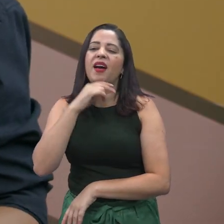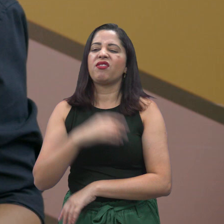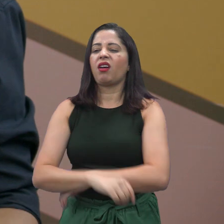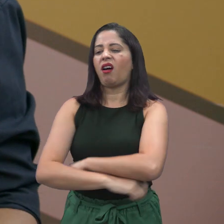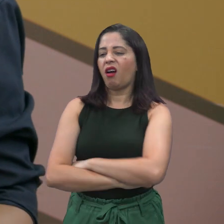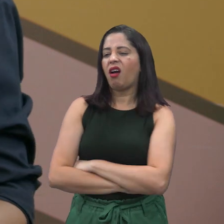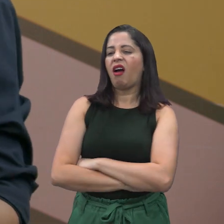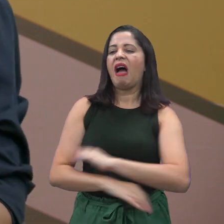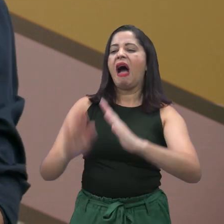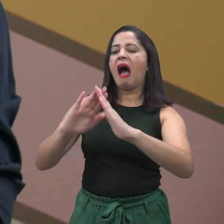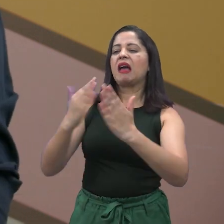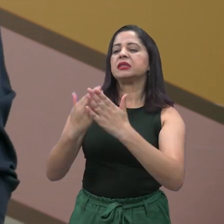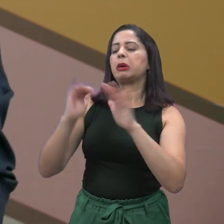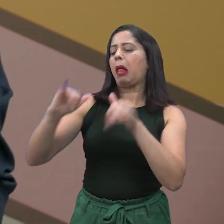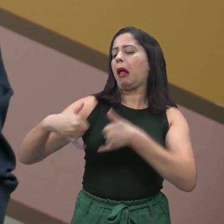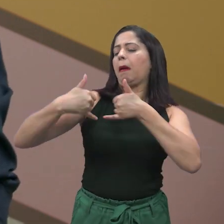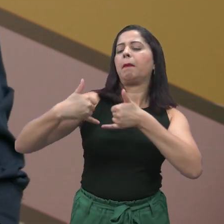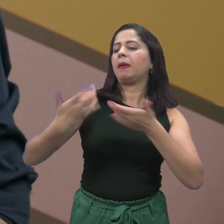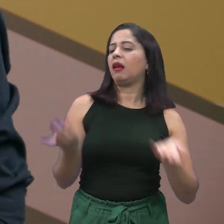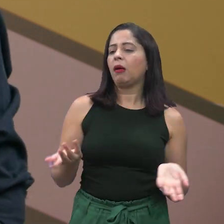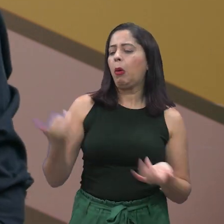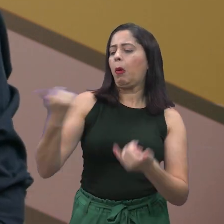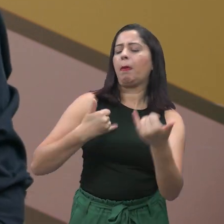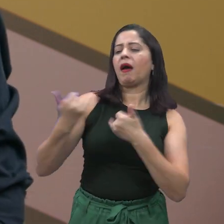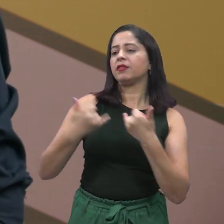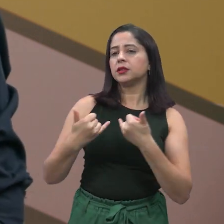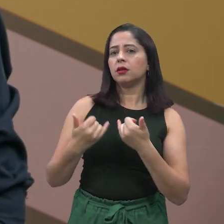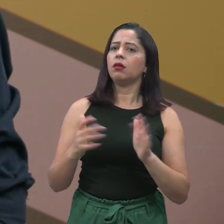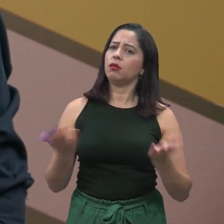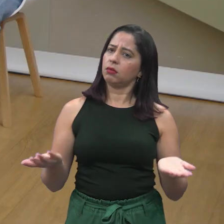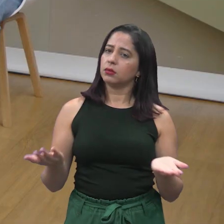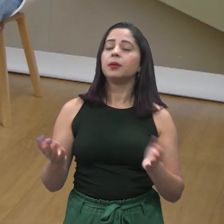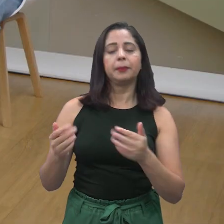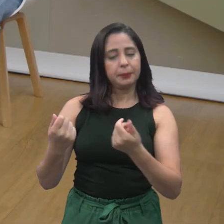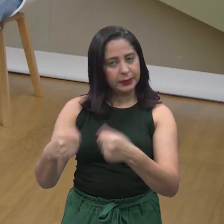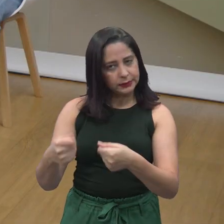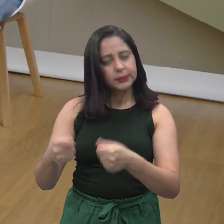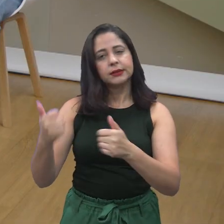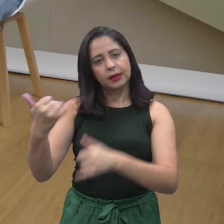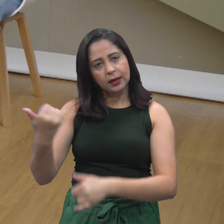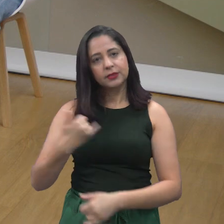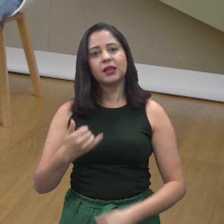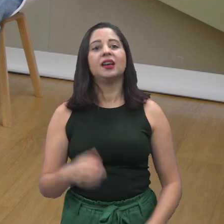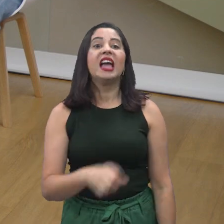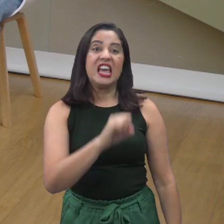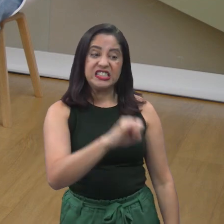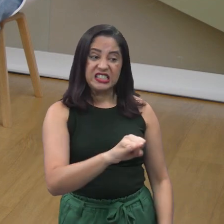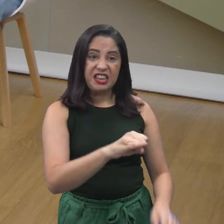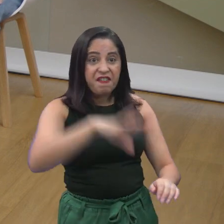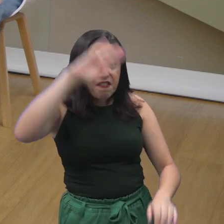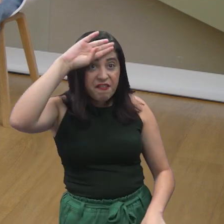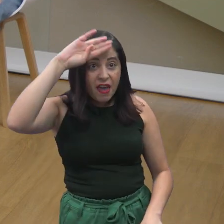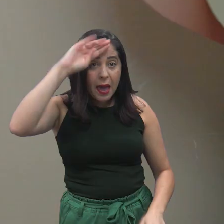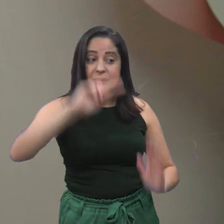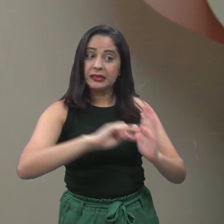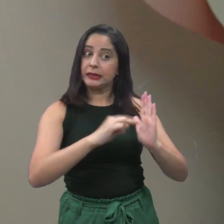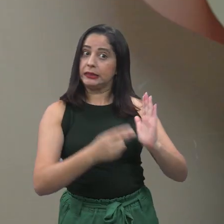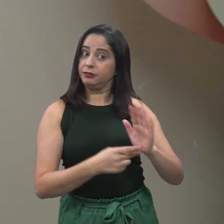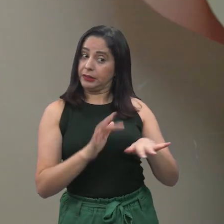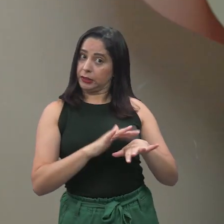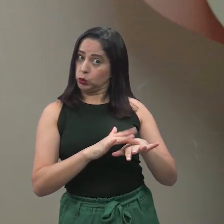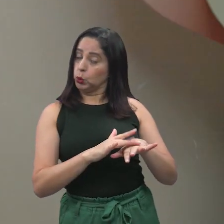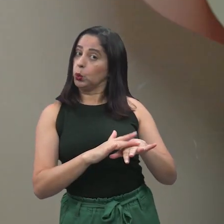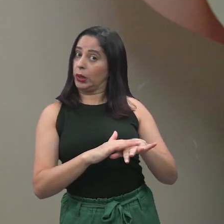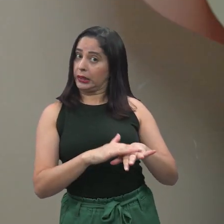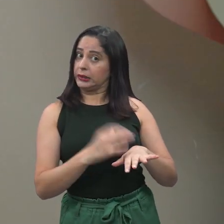febre, mas na verdade é um momento para a gente avaliar o que está acontecendo. Sim. Se tem febre, alguma coisa não está legal. É bom investigar. Olha